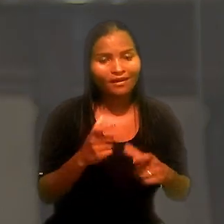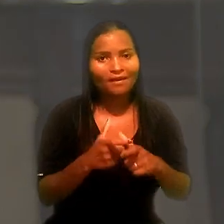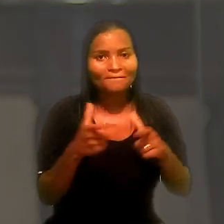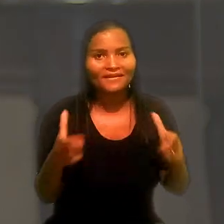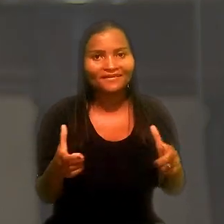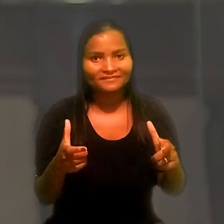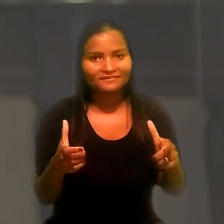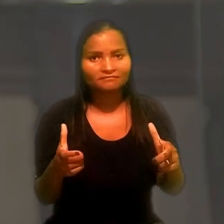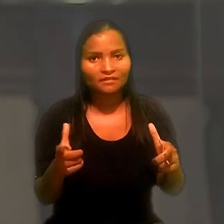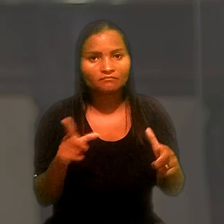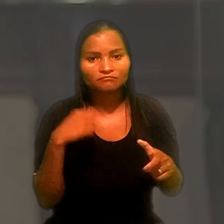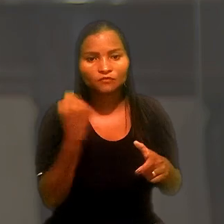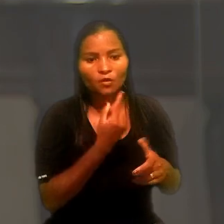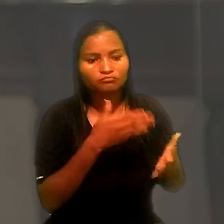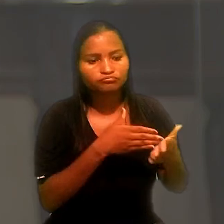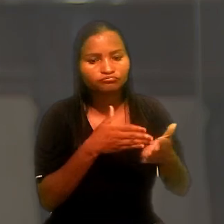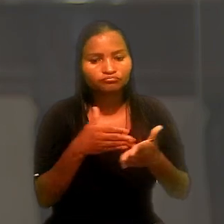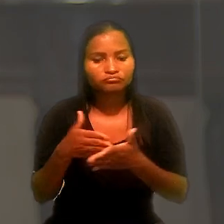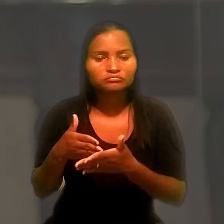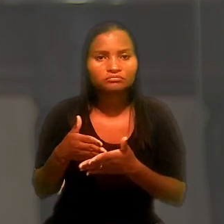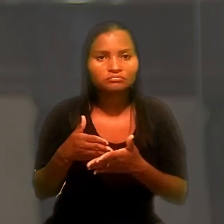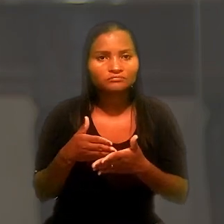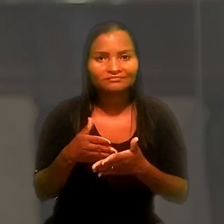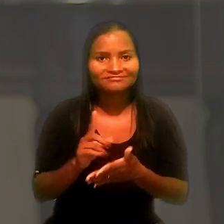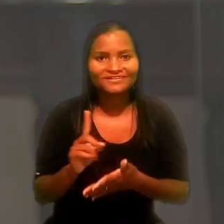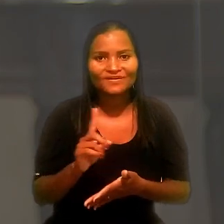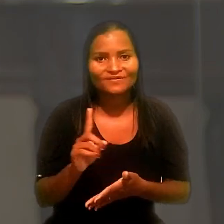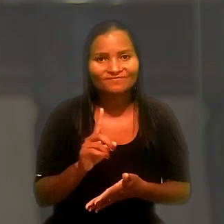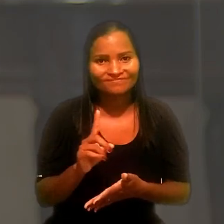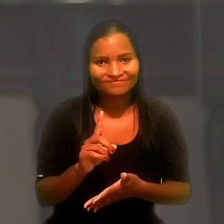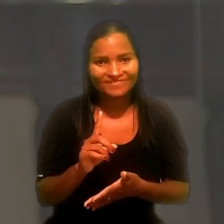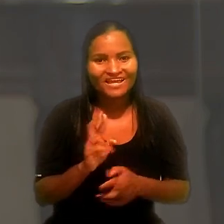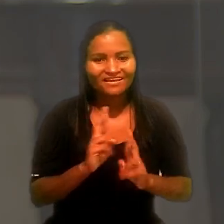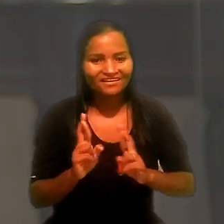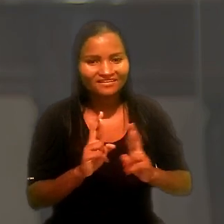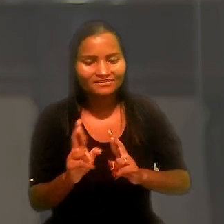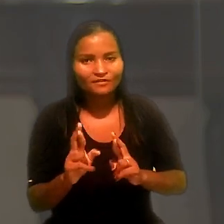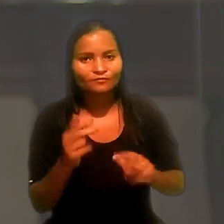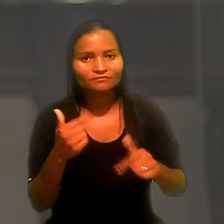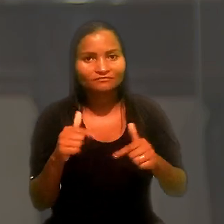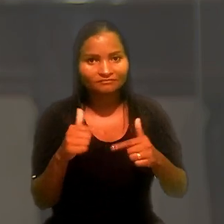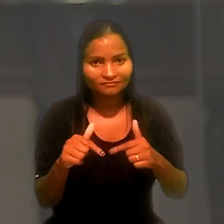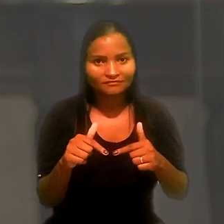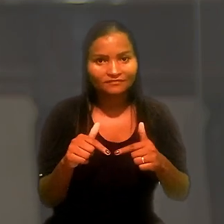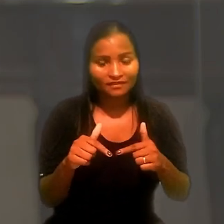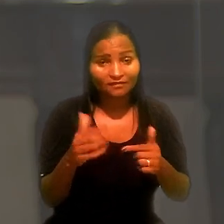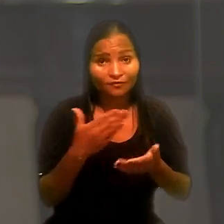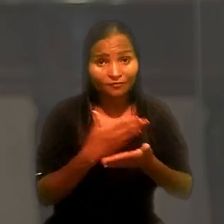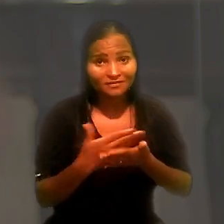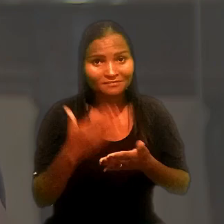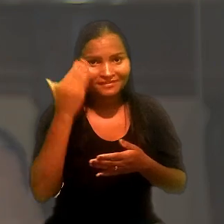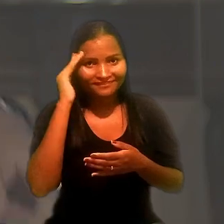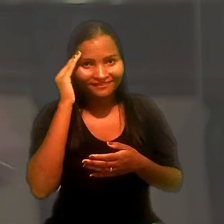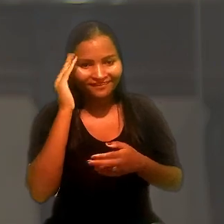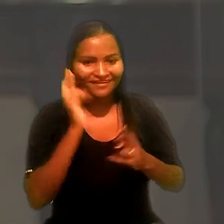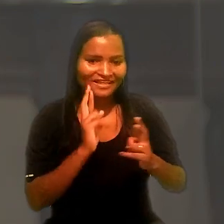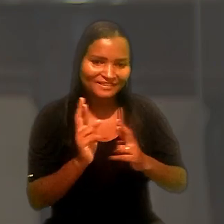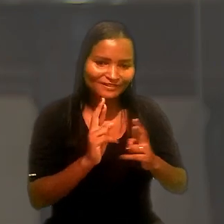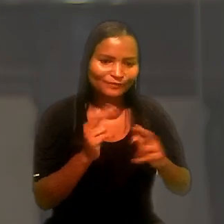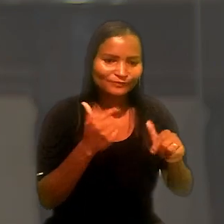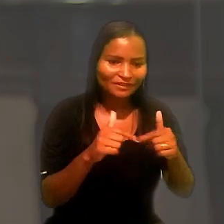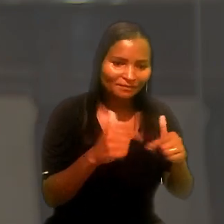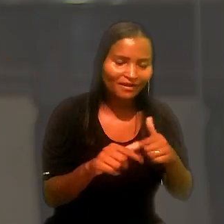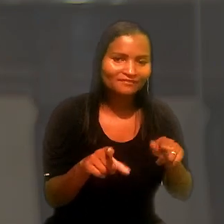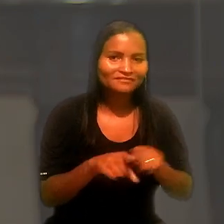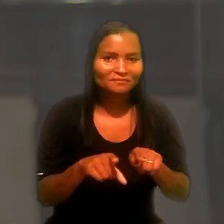Deixamos de ficar limitados à relação de emprego. Passamos a abranger a relação de trabalho, que envolve também a relação